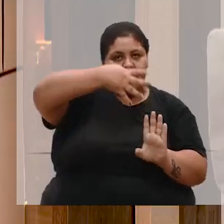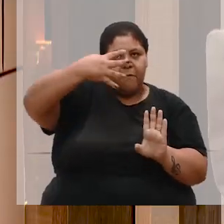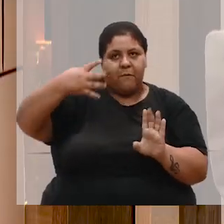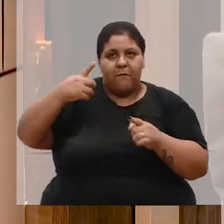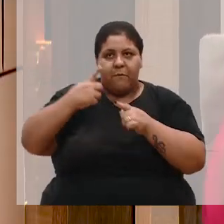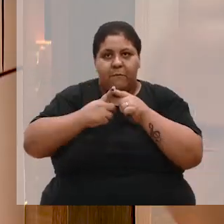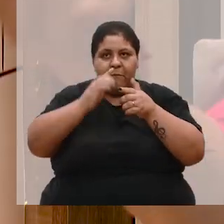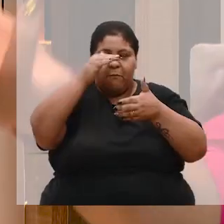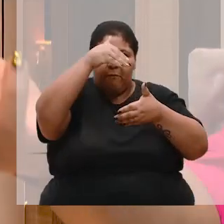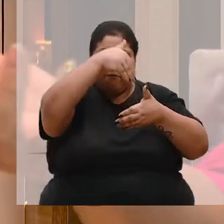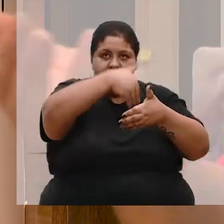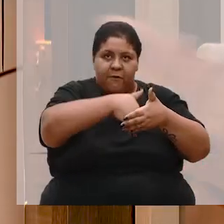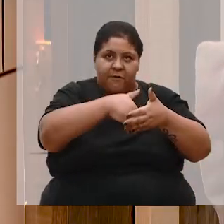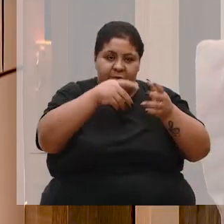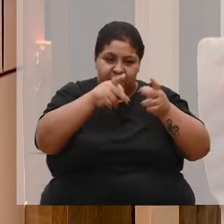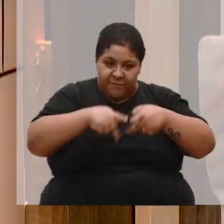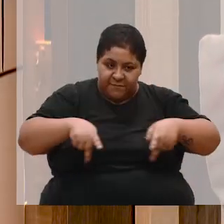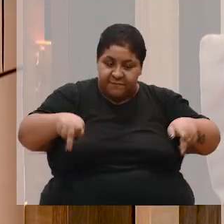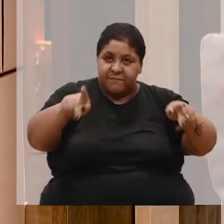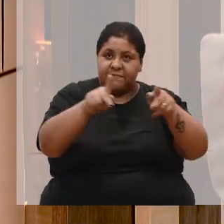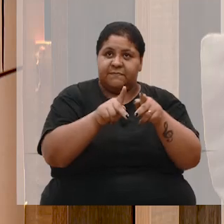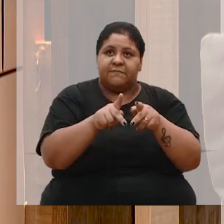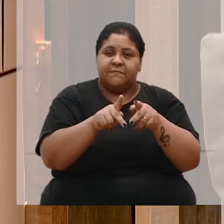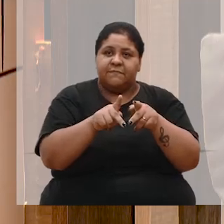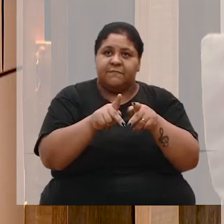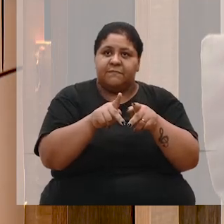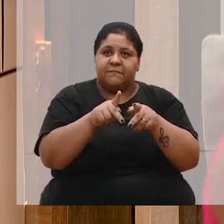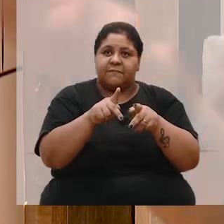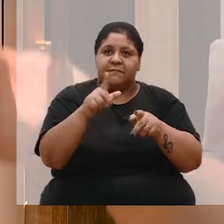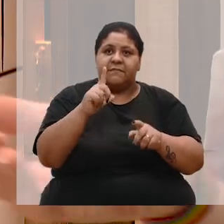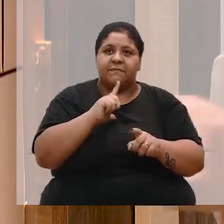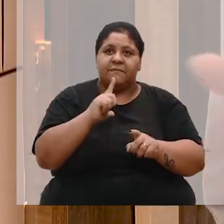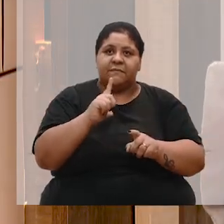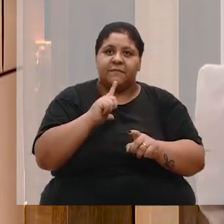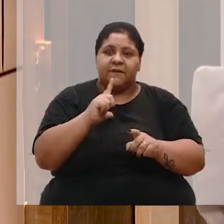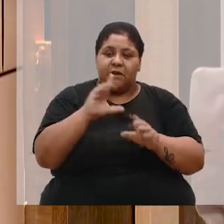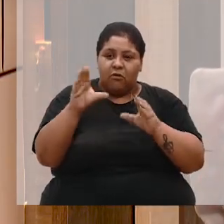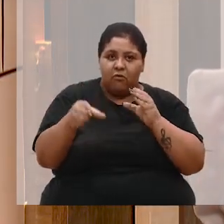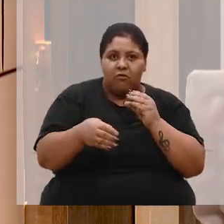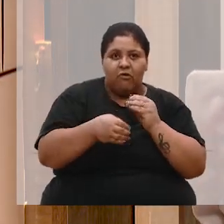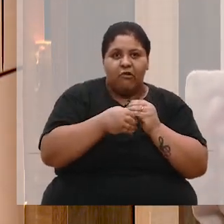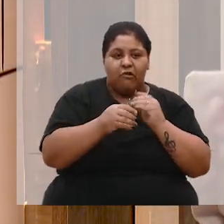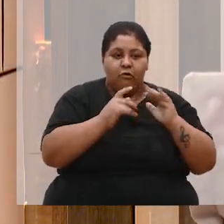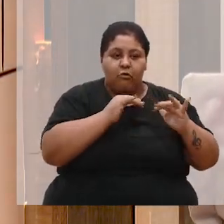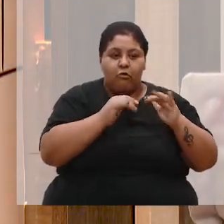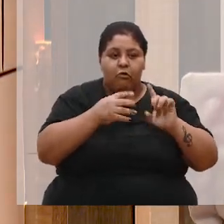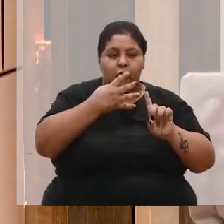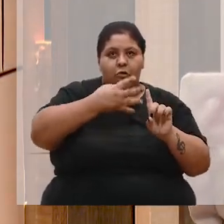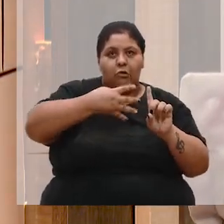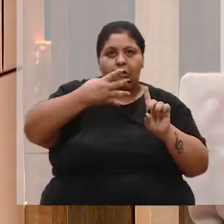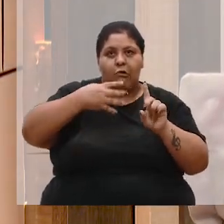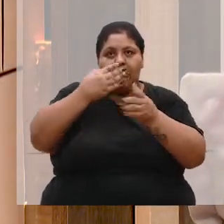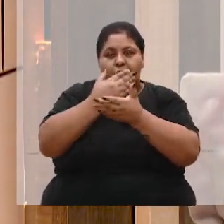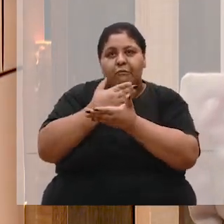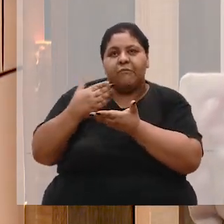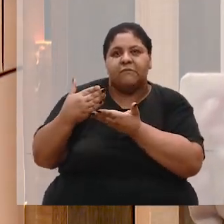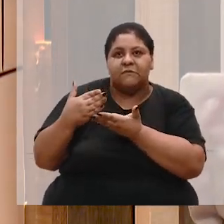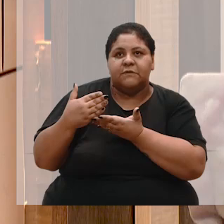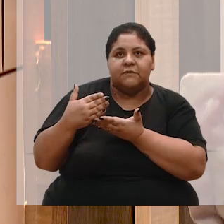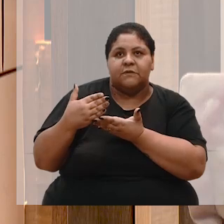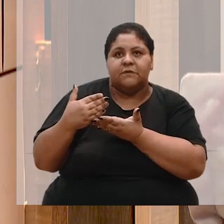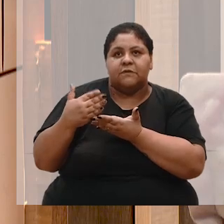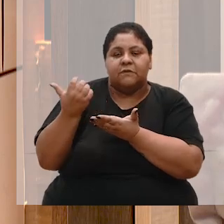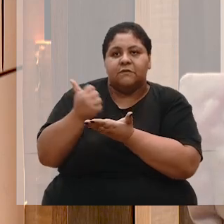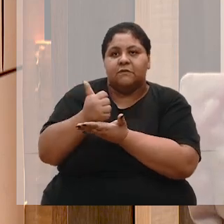da nossa população, nós temos essa soma. E o movimento LGBT, ele nasceu